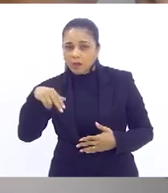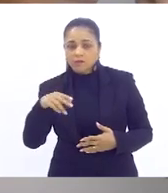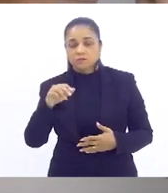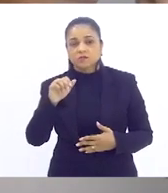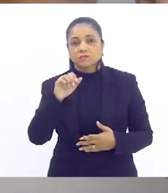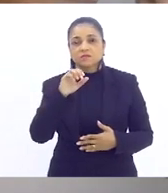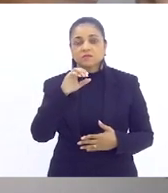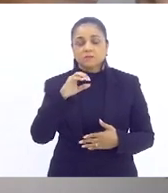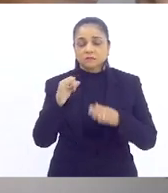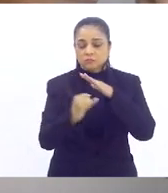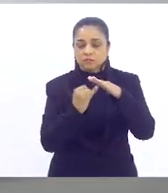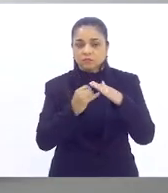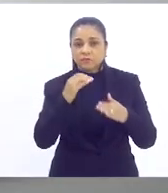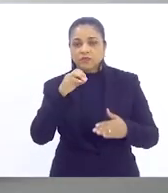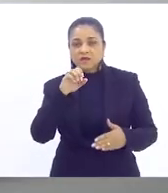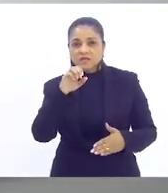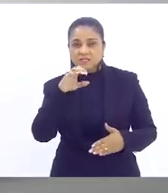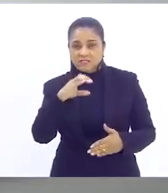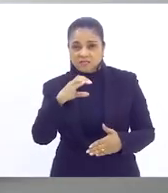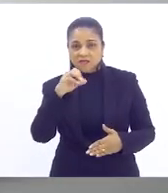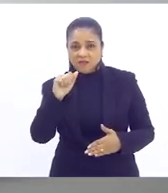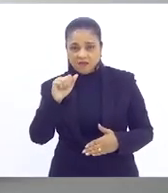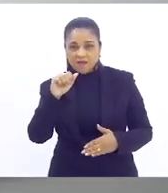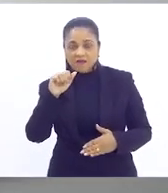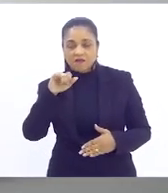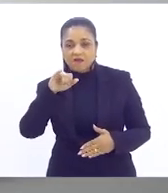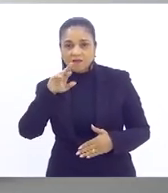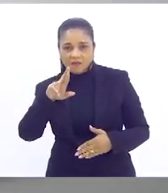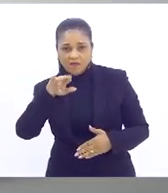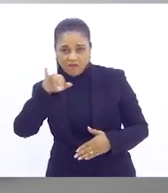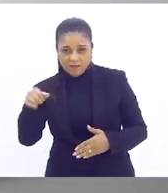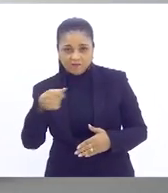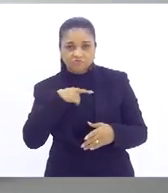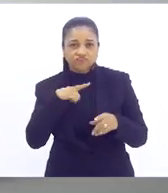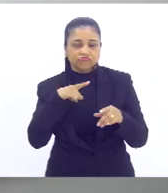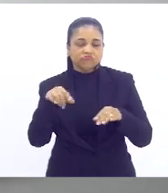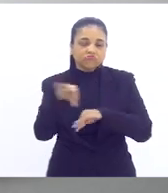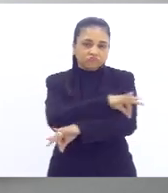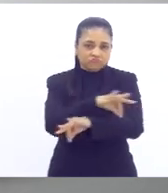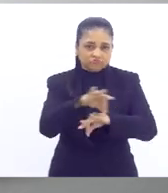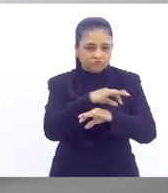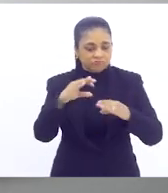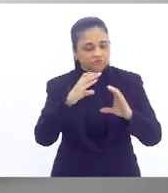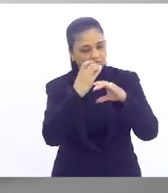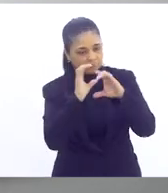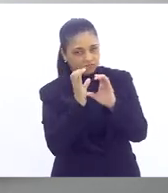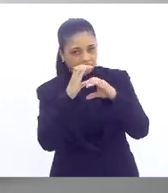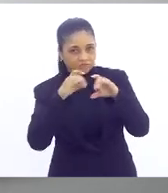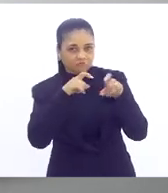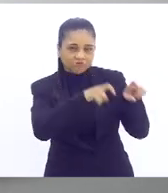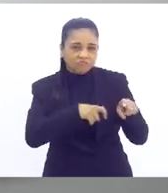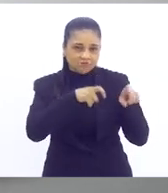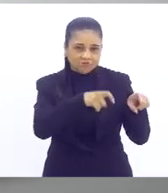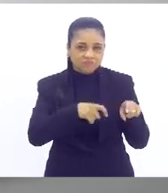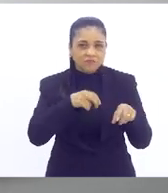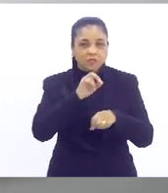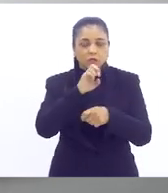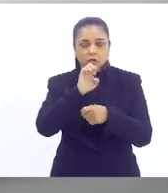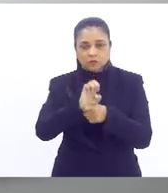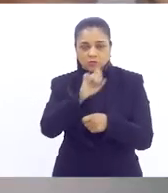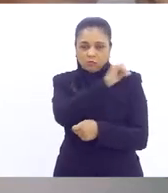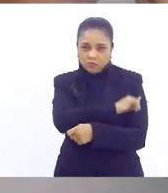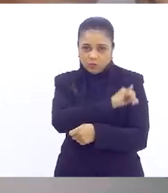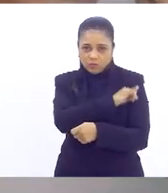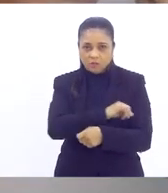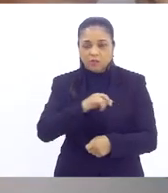então o Presidente do Conselho Regional de Engenharia agronomia do Estado do Rio de Janeiro Dr Luiz Antônio consenso